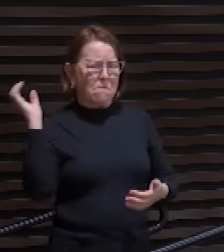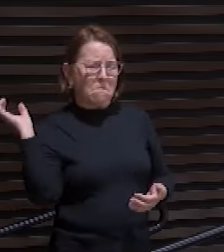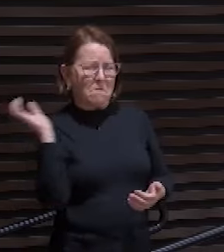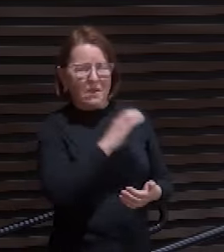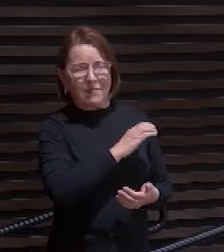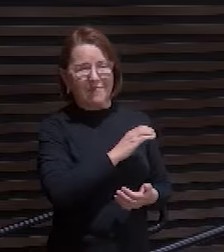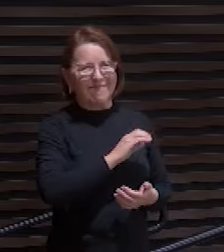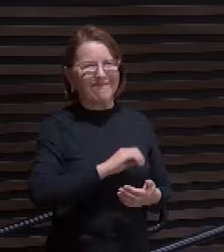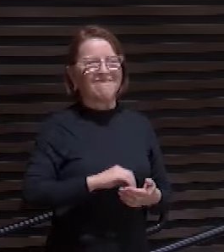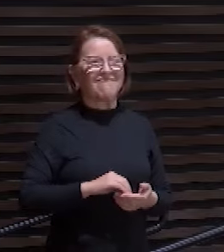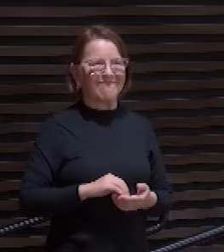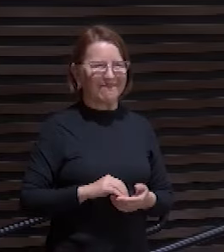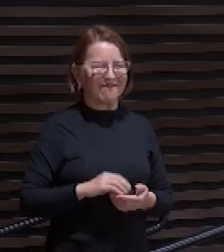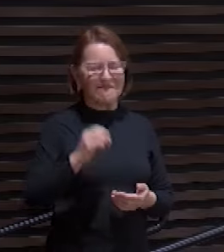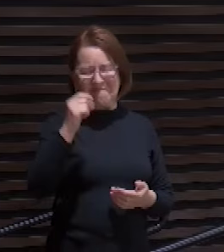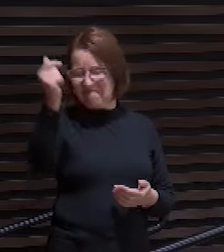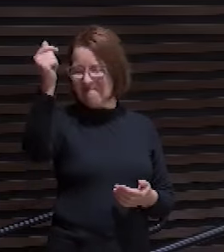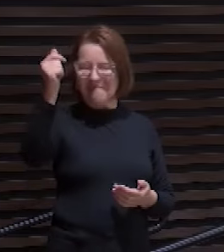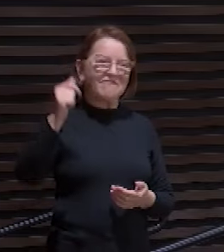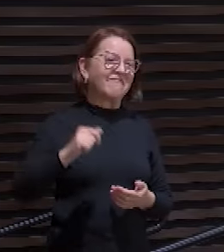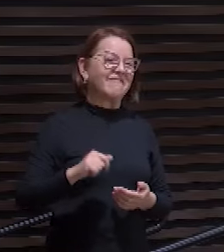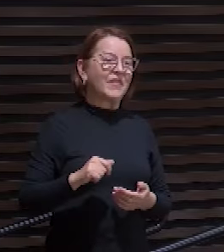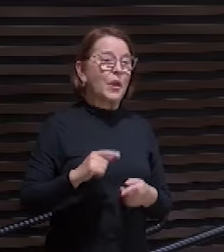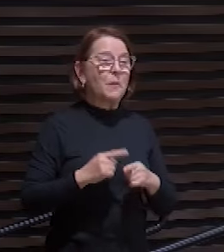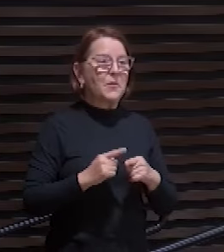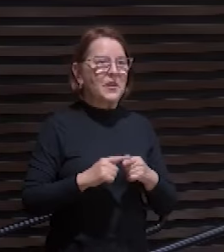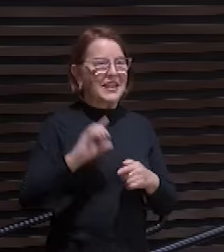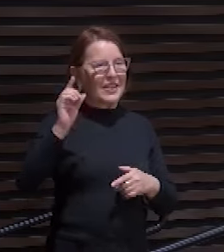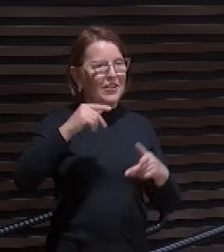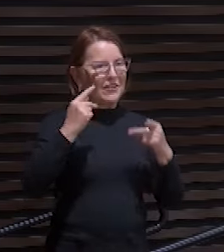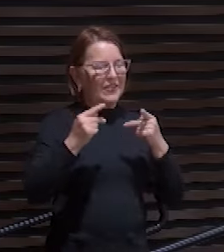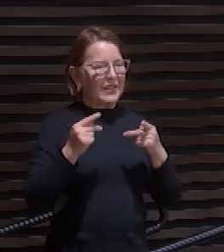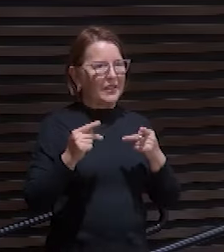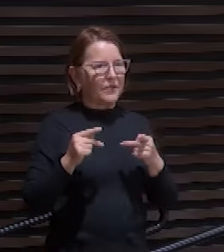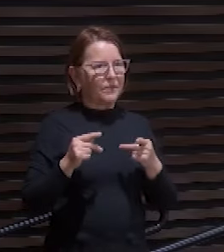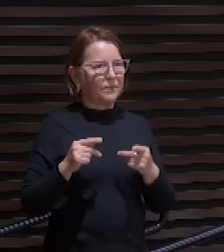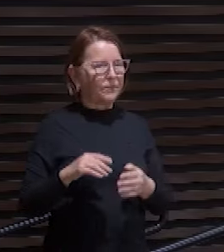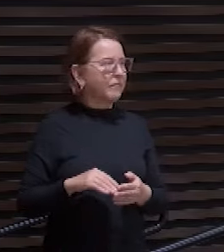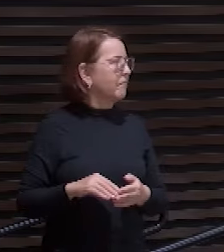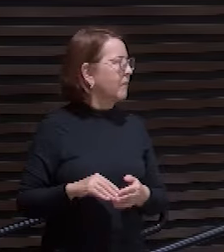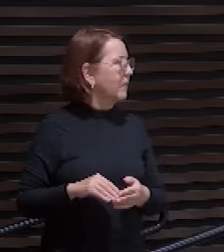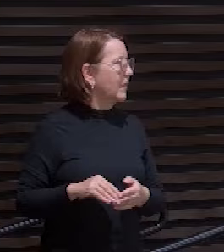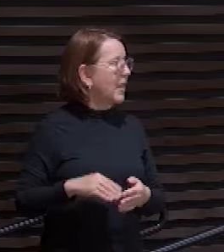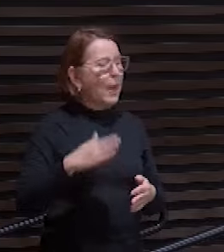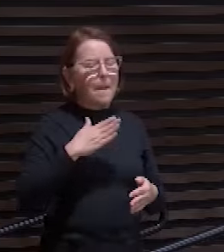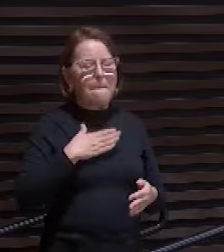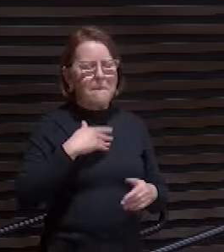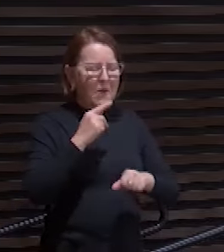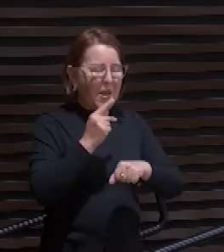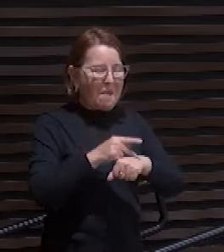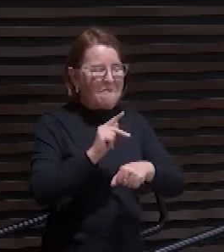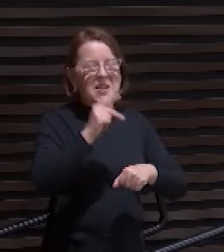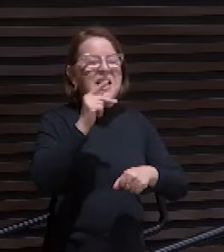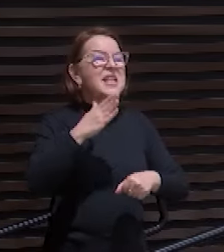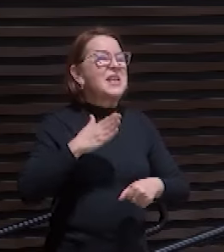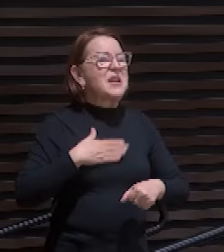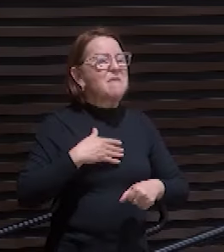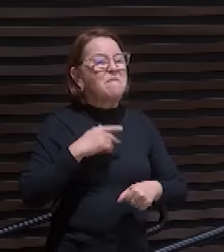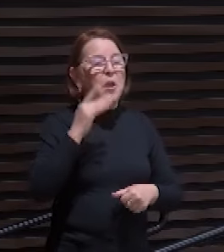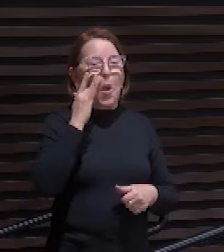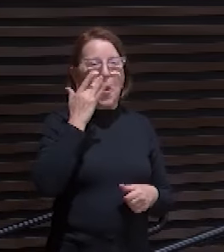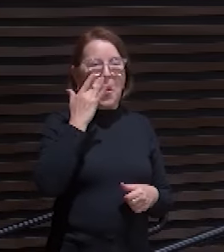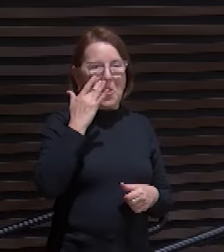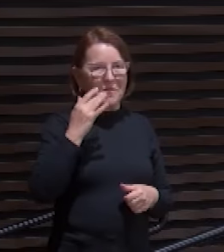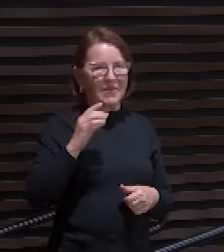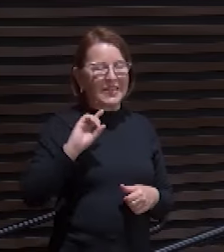Não está lá de dedos. Porque Ele vai dizer lá, não sei se nós vamos conseguir chegar lá em Ageu, meu é a prata e meu é o ouro. Deus,